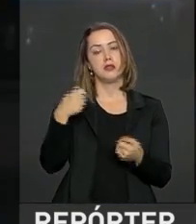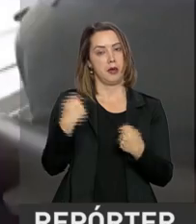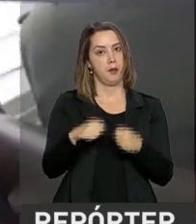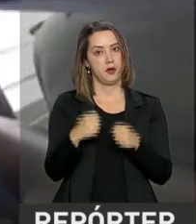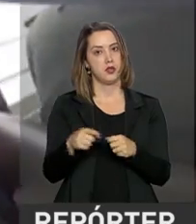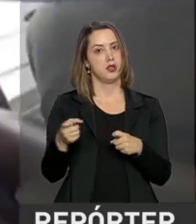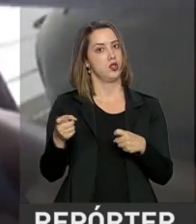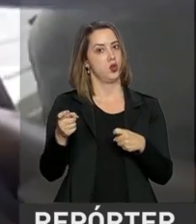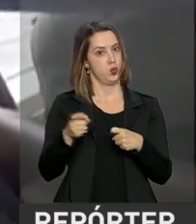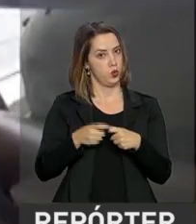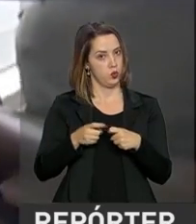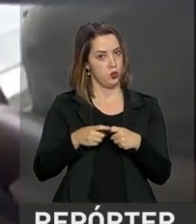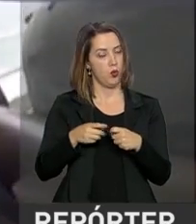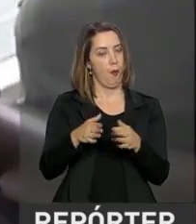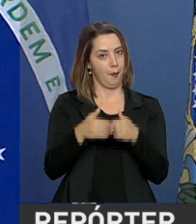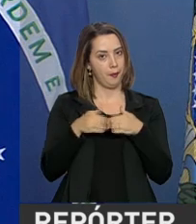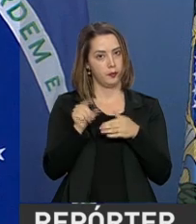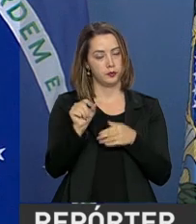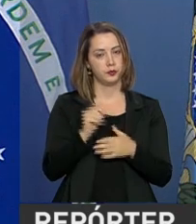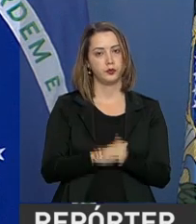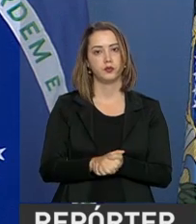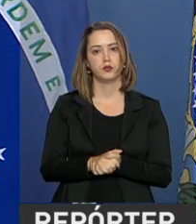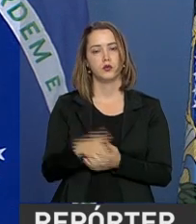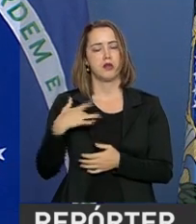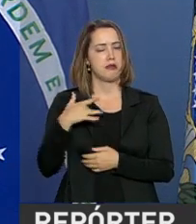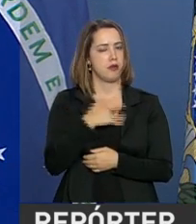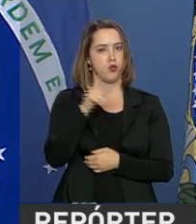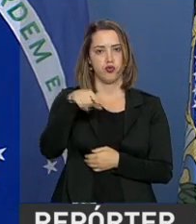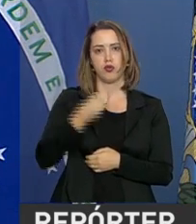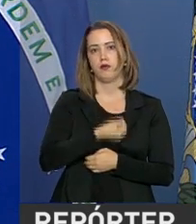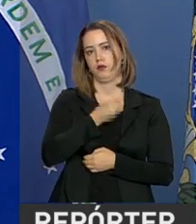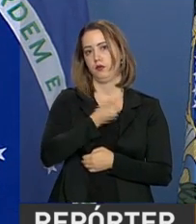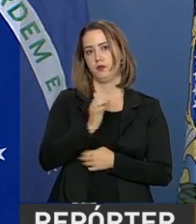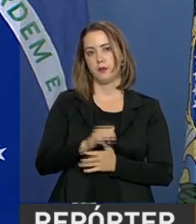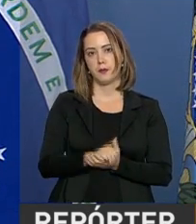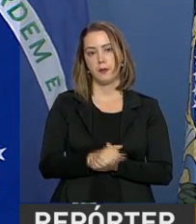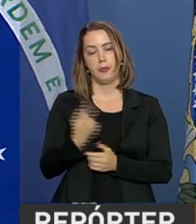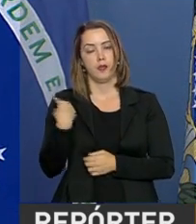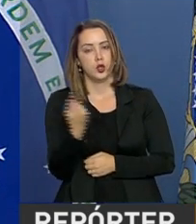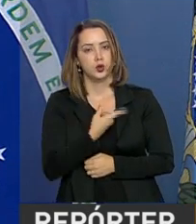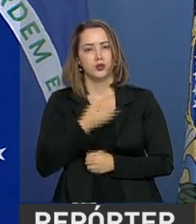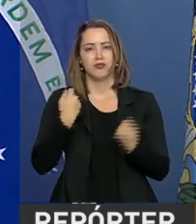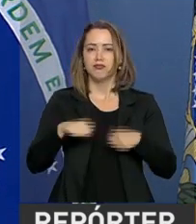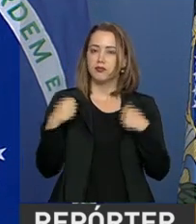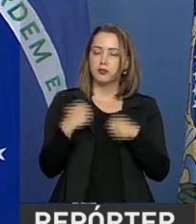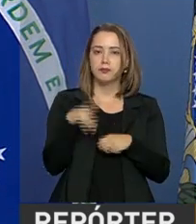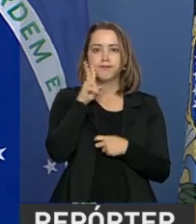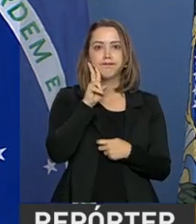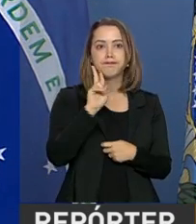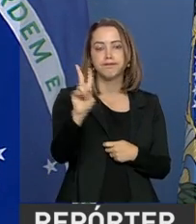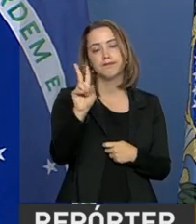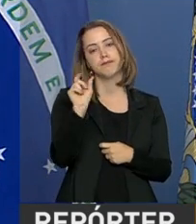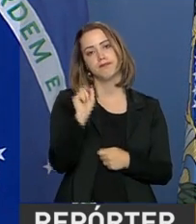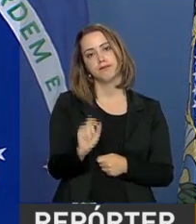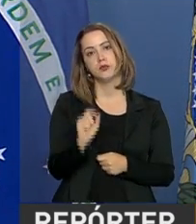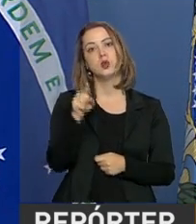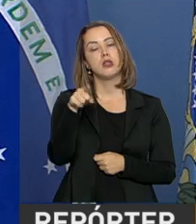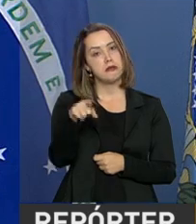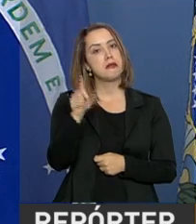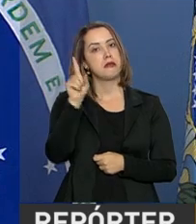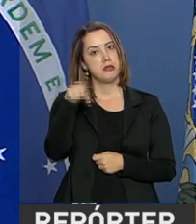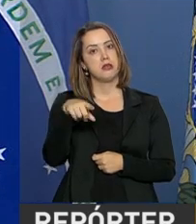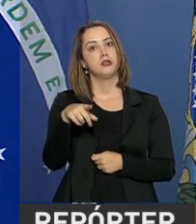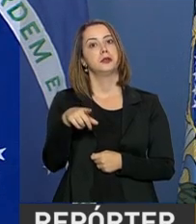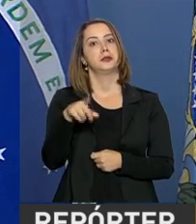equipe médica especializada saúde é vida e nós precisamos estar atentos a este